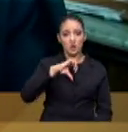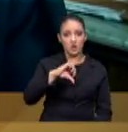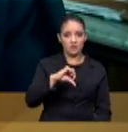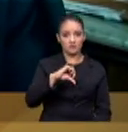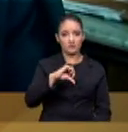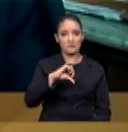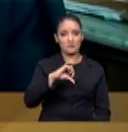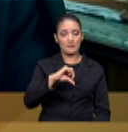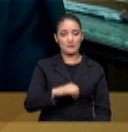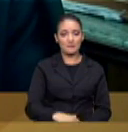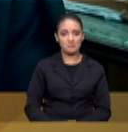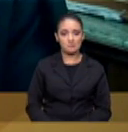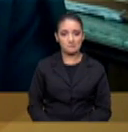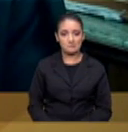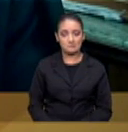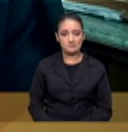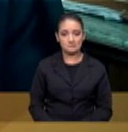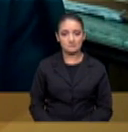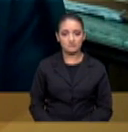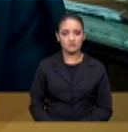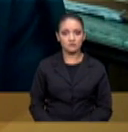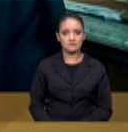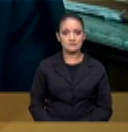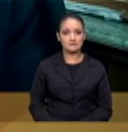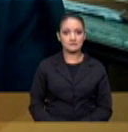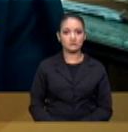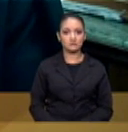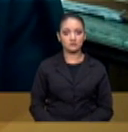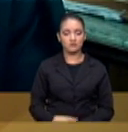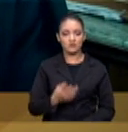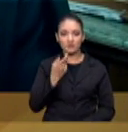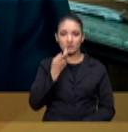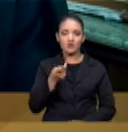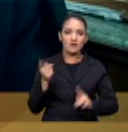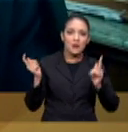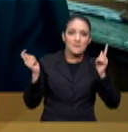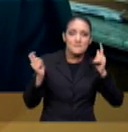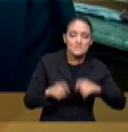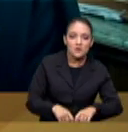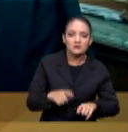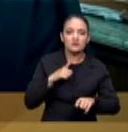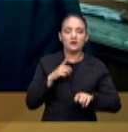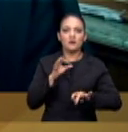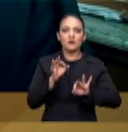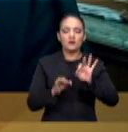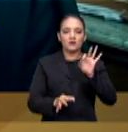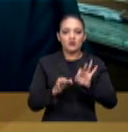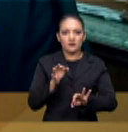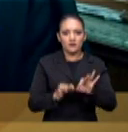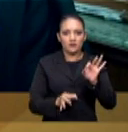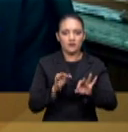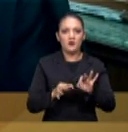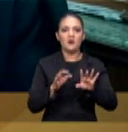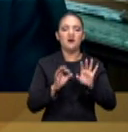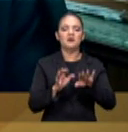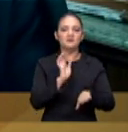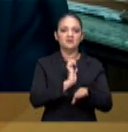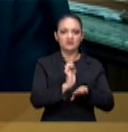que revela a possibilidade de julgamento na Justiça